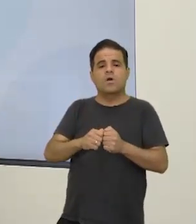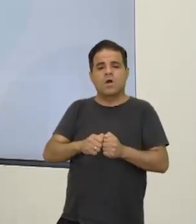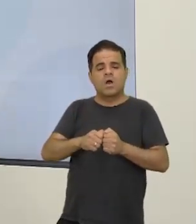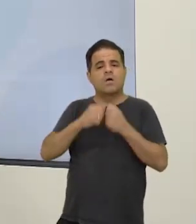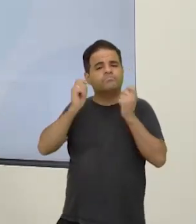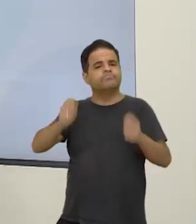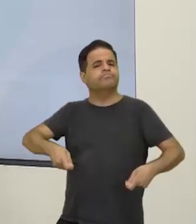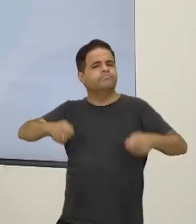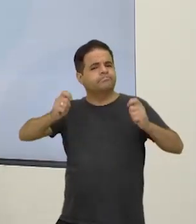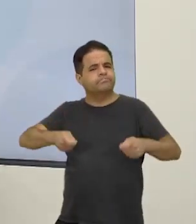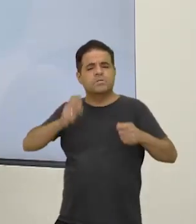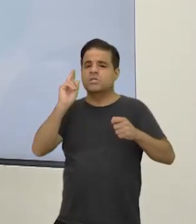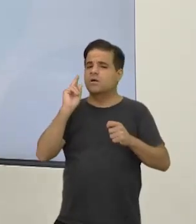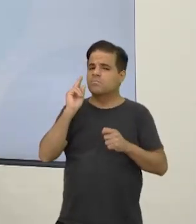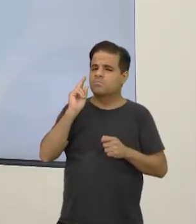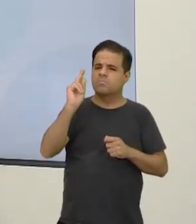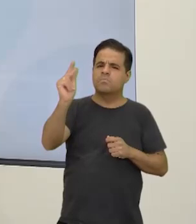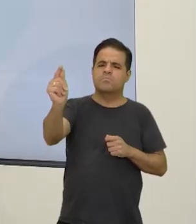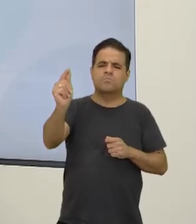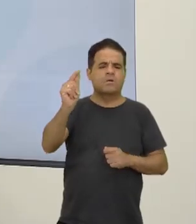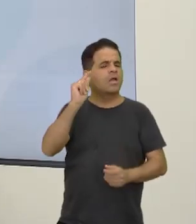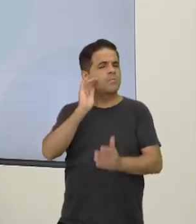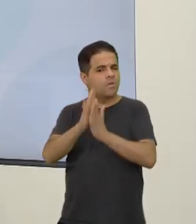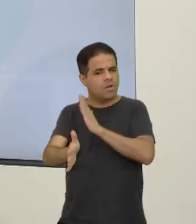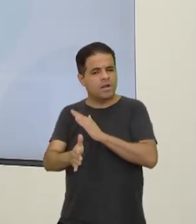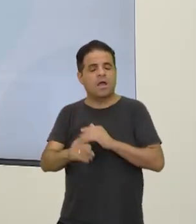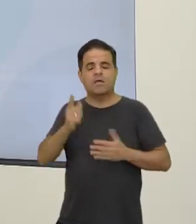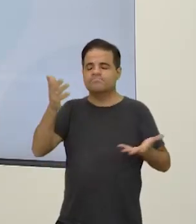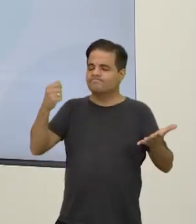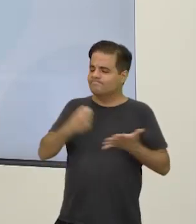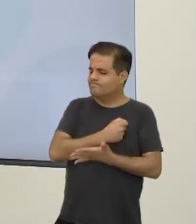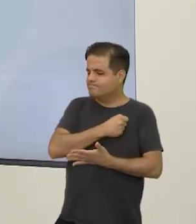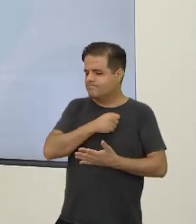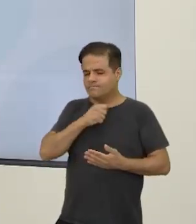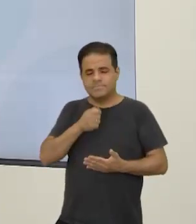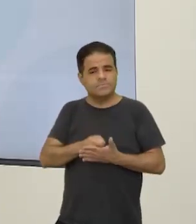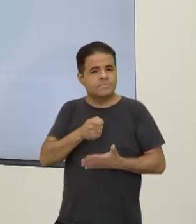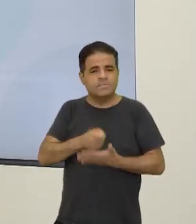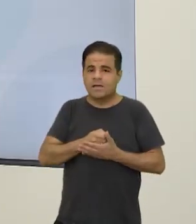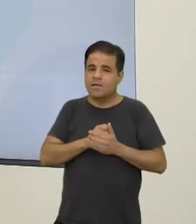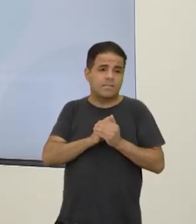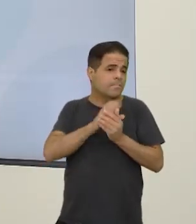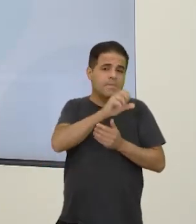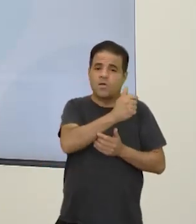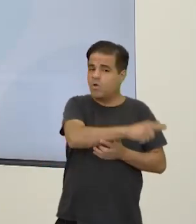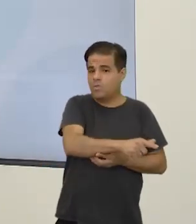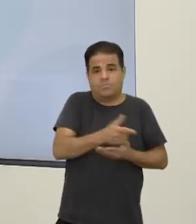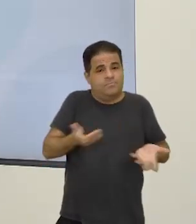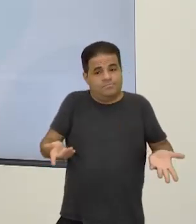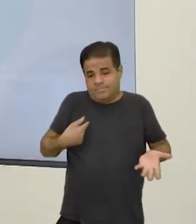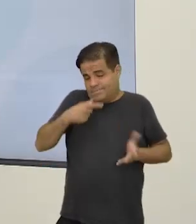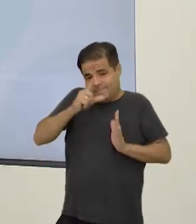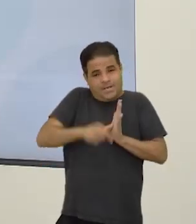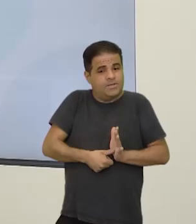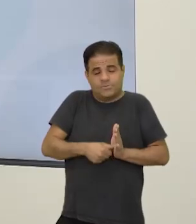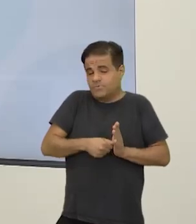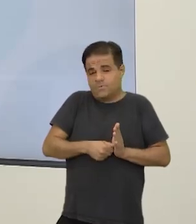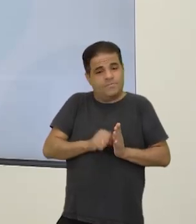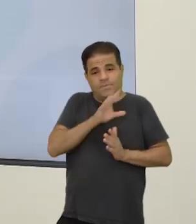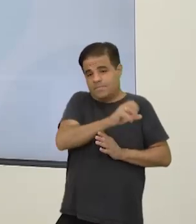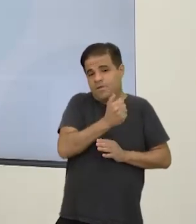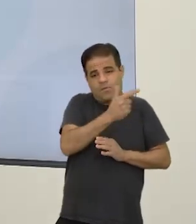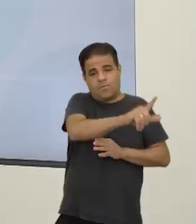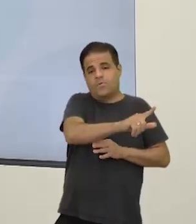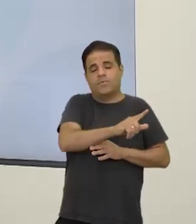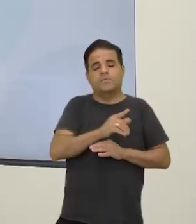né? Já tinha ido embora. E aí ele é obrigado a pegar o que vem depois, porque ele se atrasou. E aí